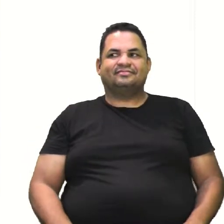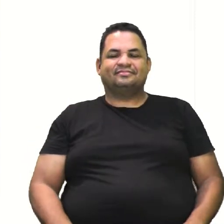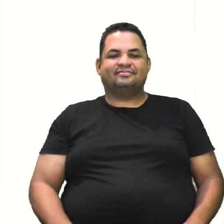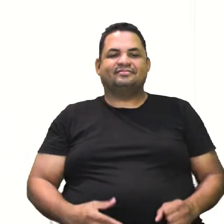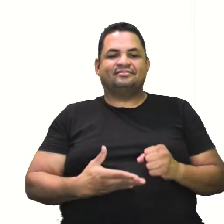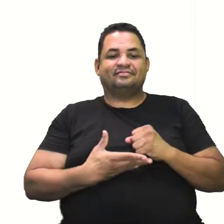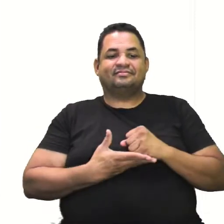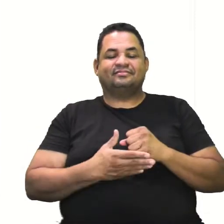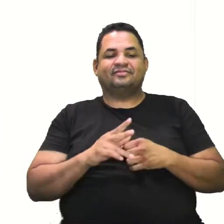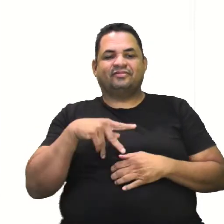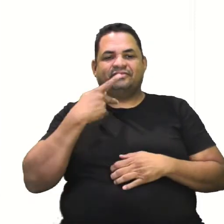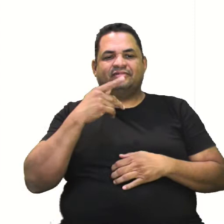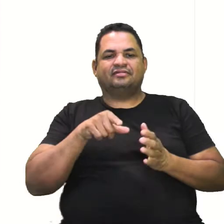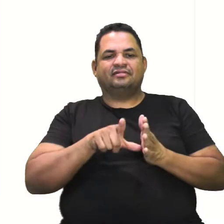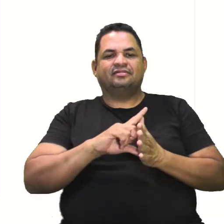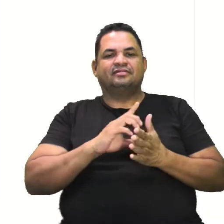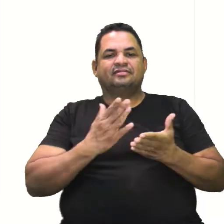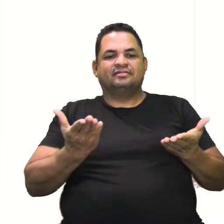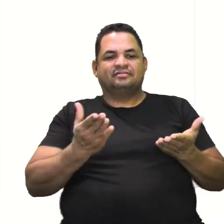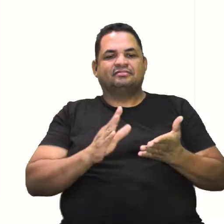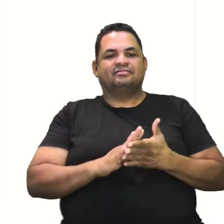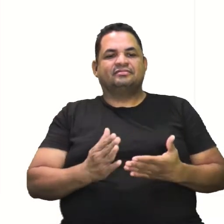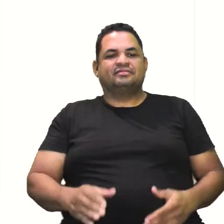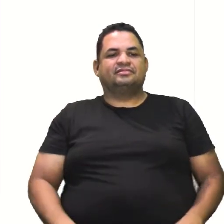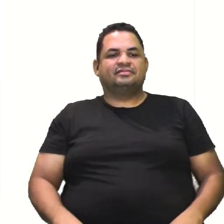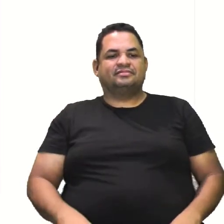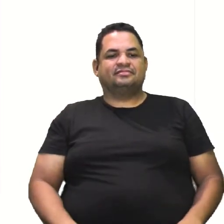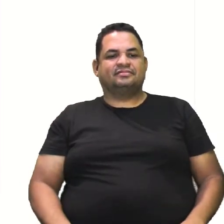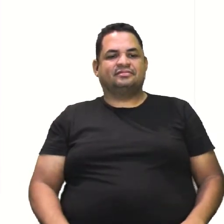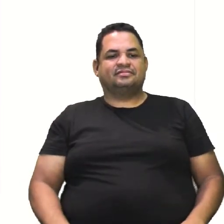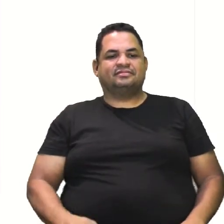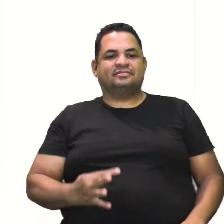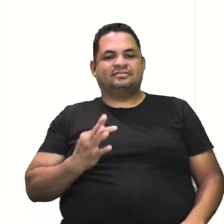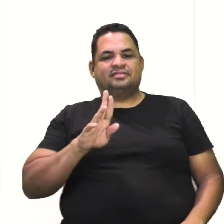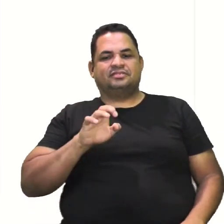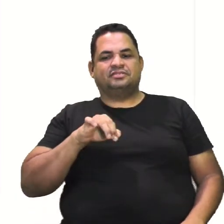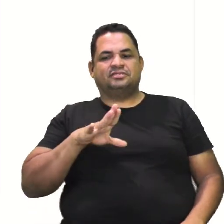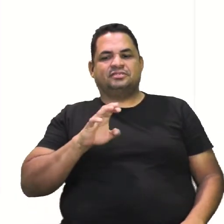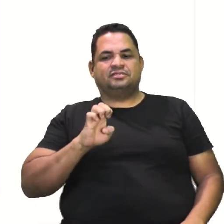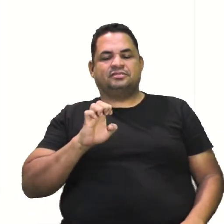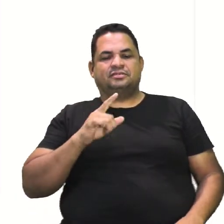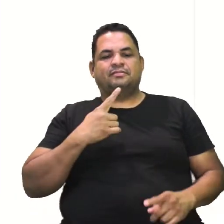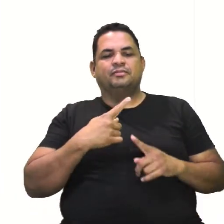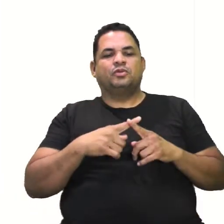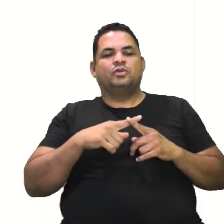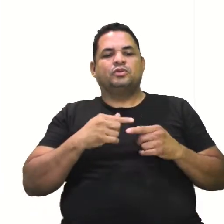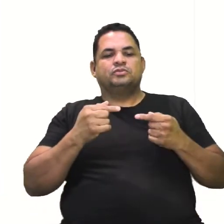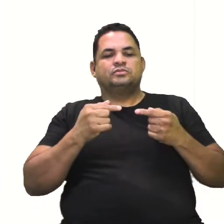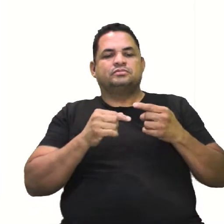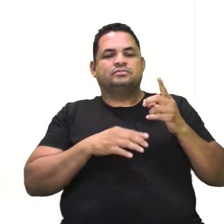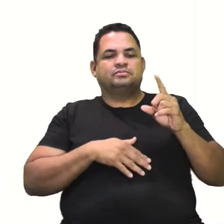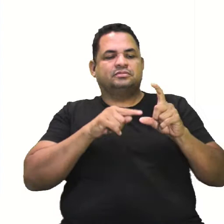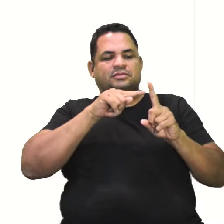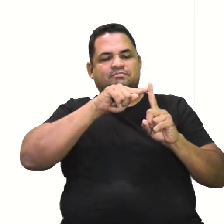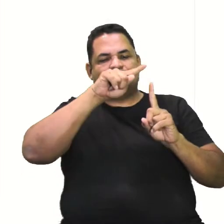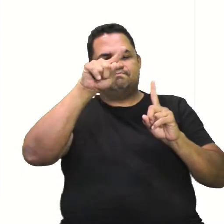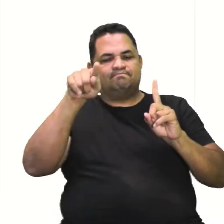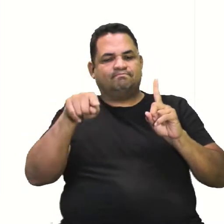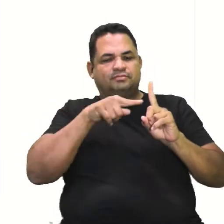Com base no que foi falado anteriormente, com certeza essa é tangente, porque